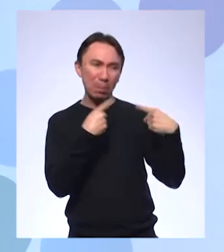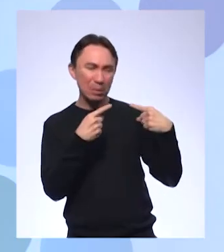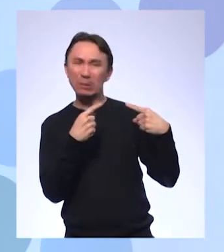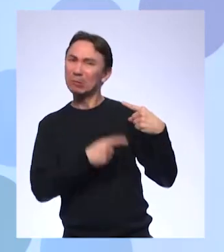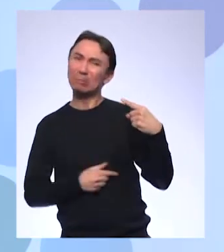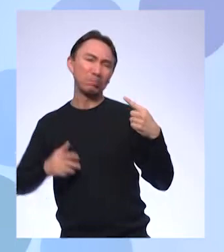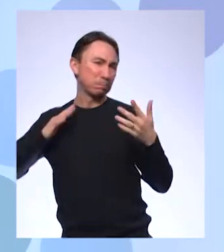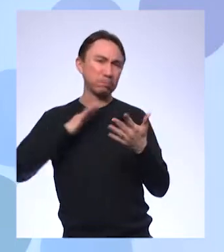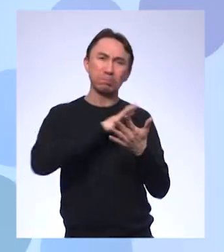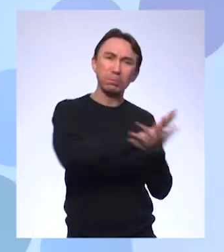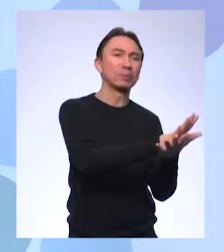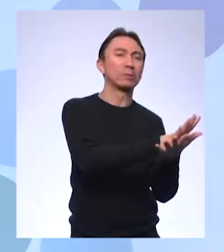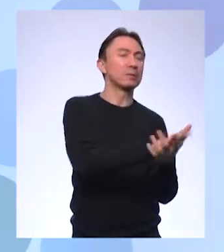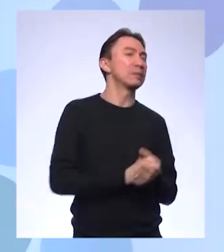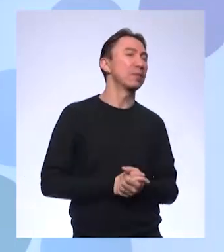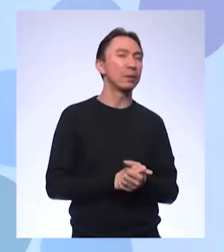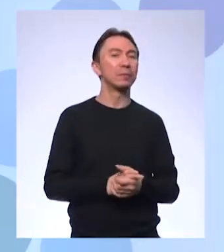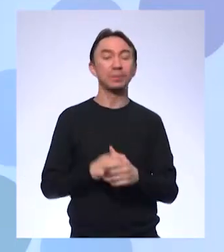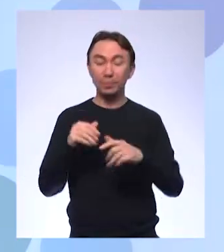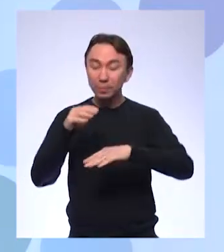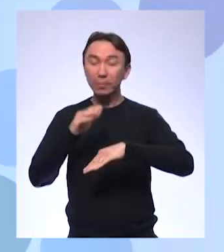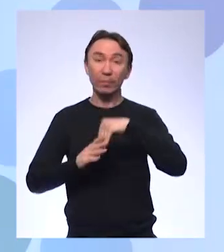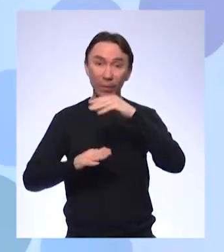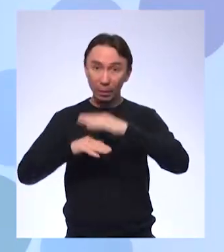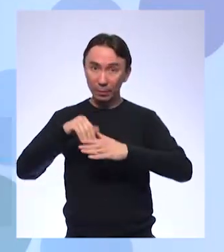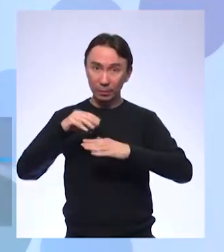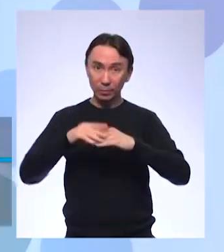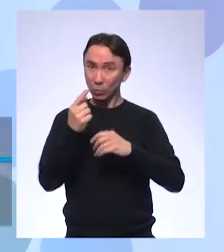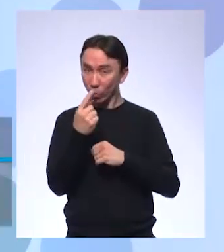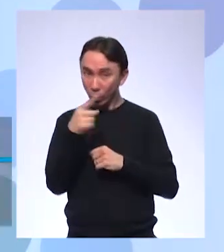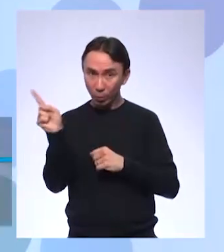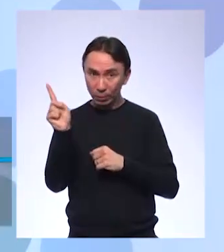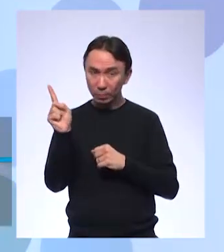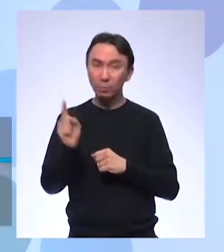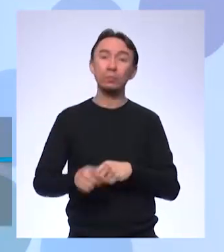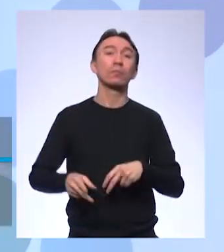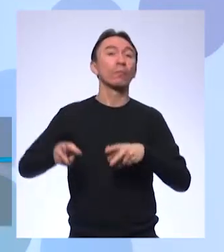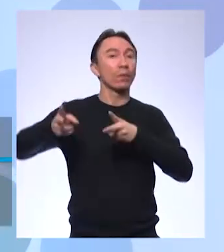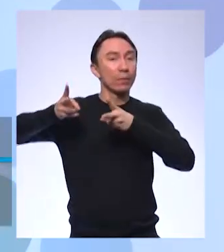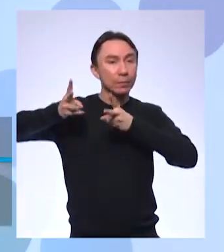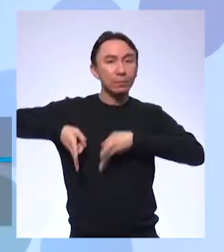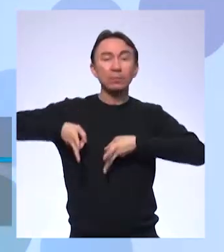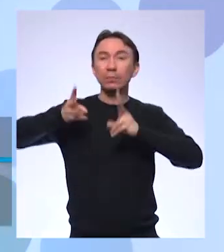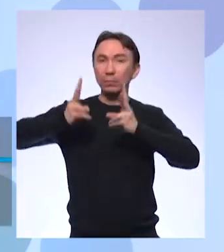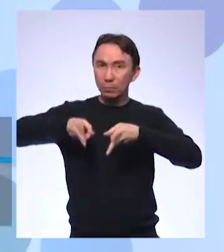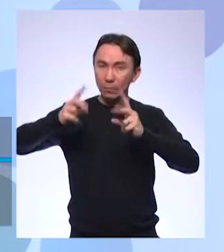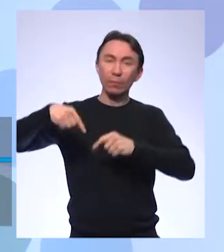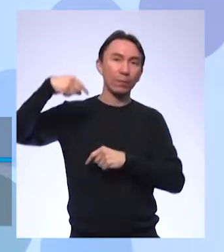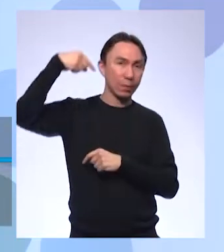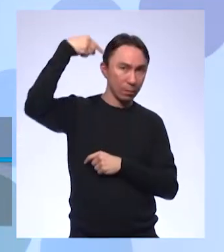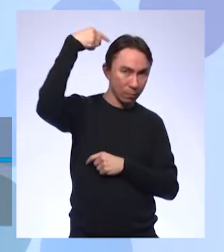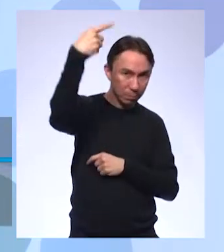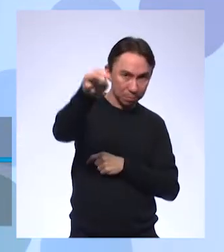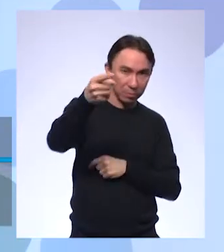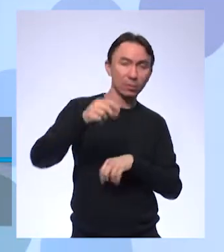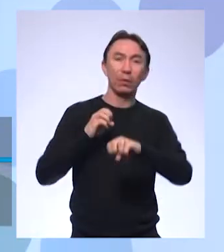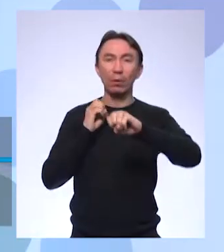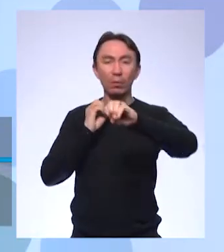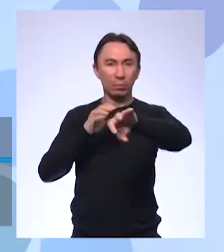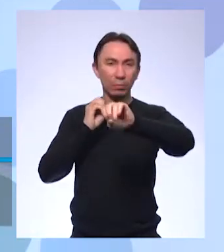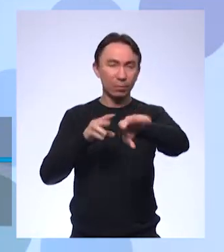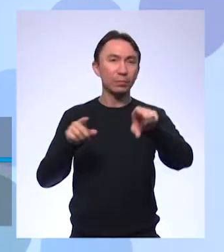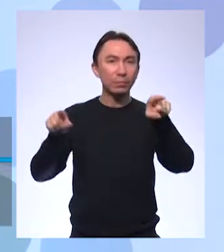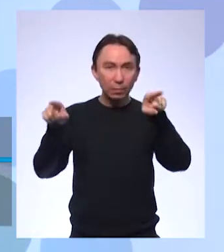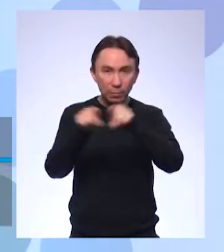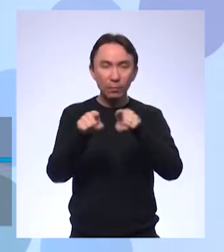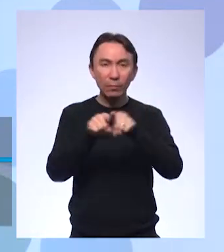última habilidade vai ser continuada, né? O trabalho com ela vai continuar na nossa próxima aula, na semana que vem, onde